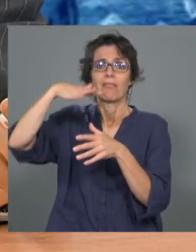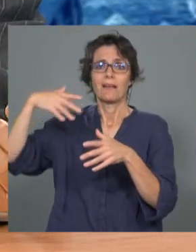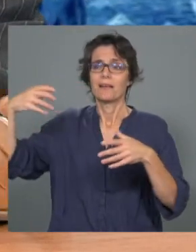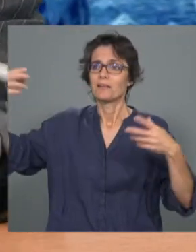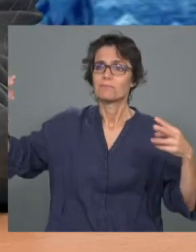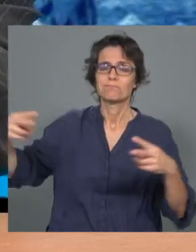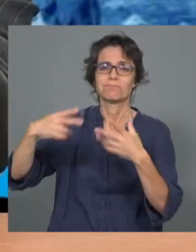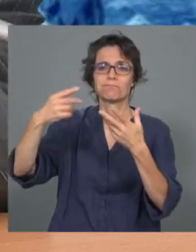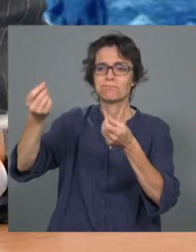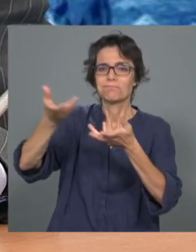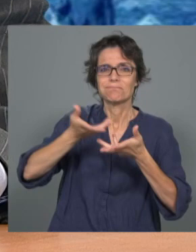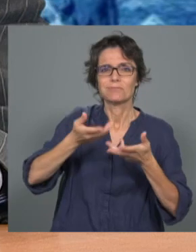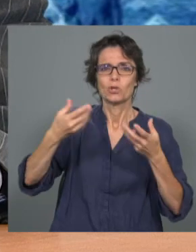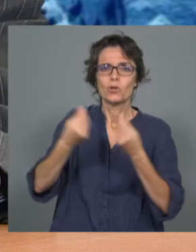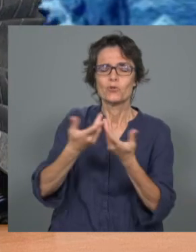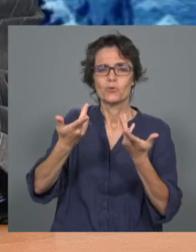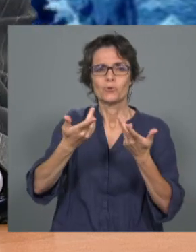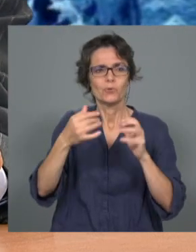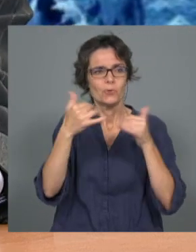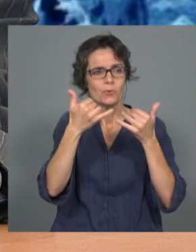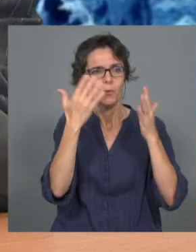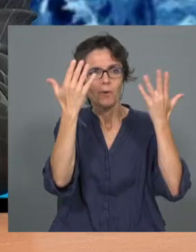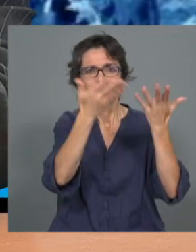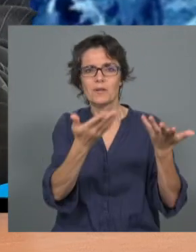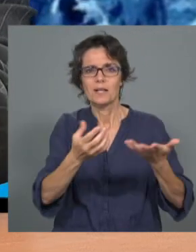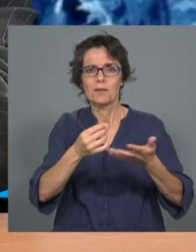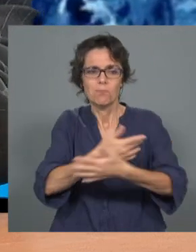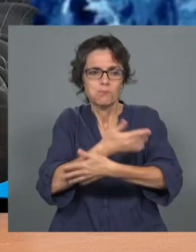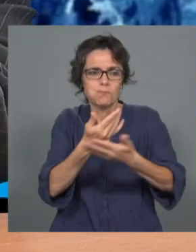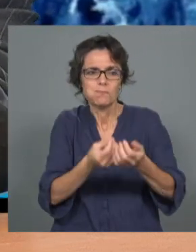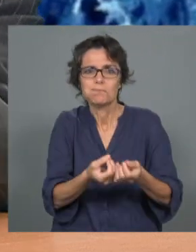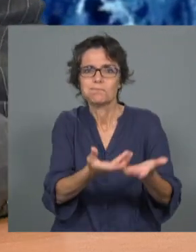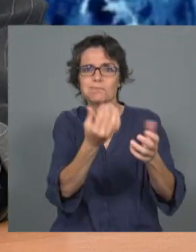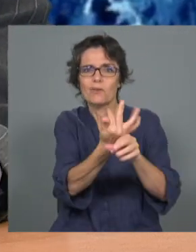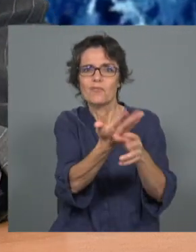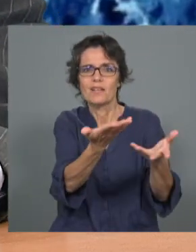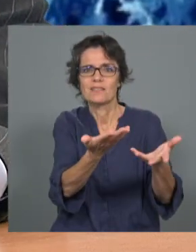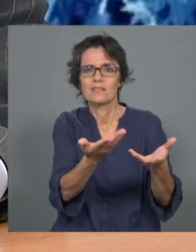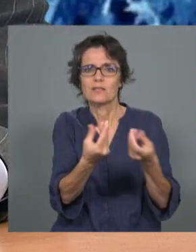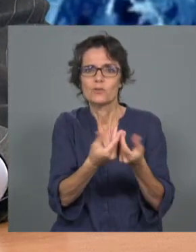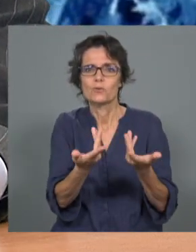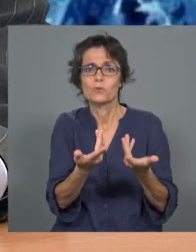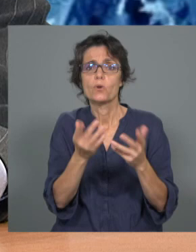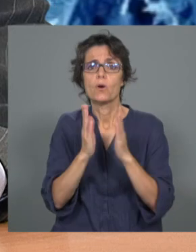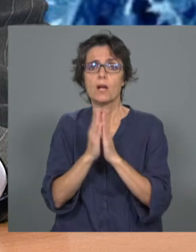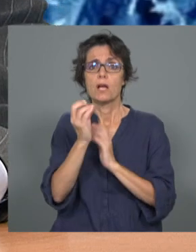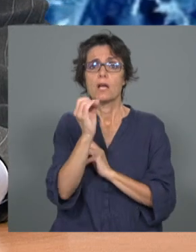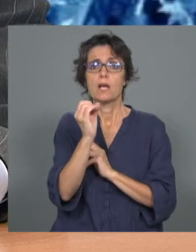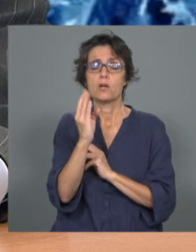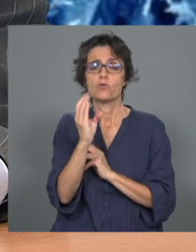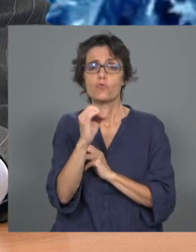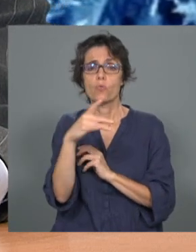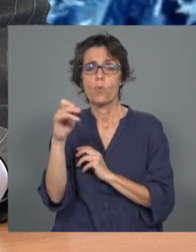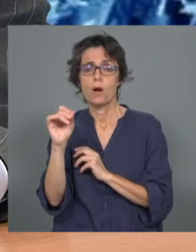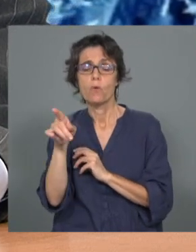nome ao menino, alegraram-se muito com a mãe, porque naquela fase já, portanto, há toda... E depois João é, de facto, a expressão mesmo